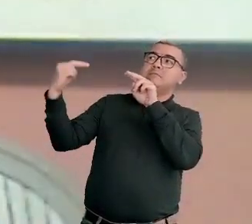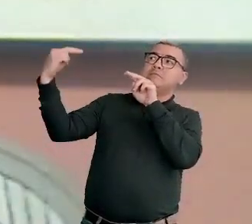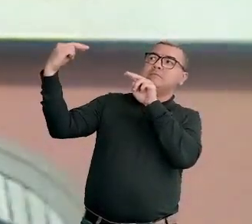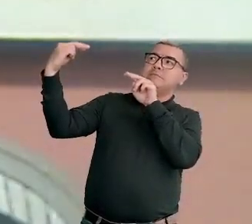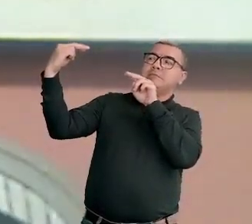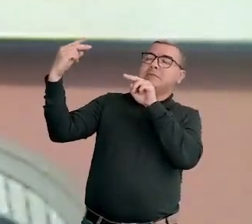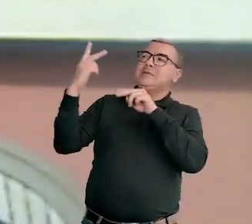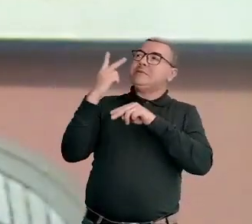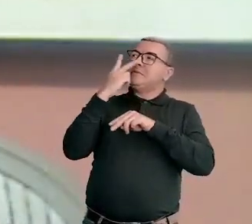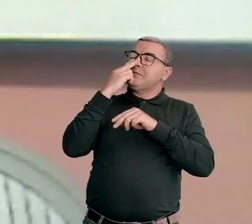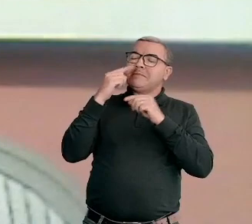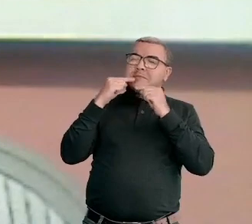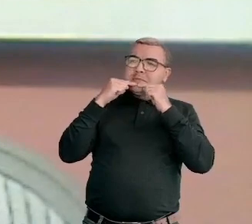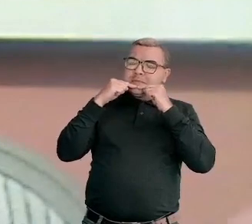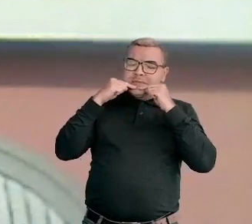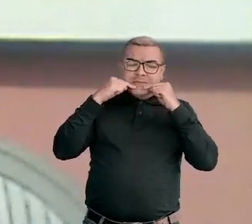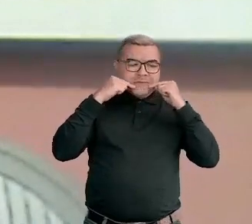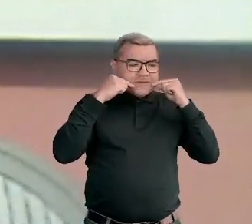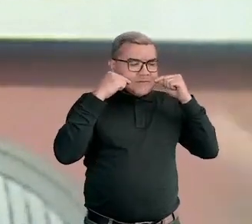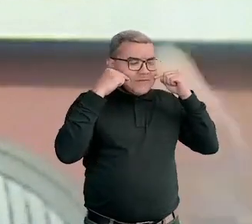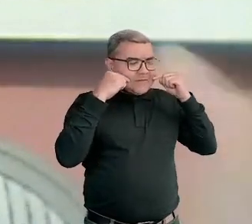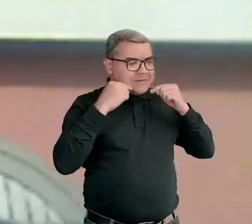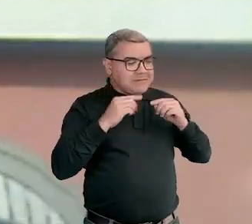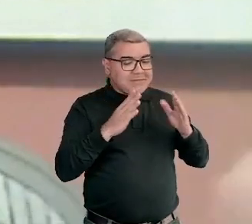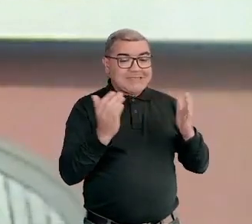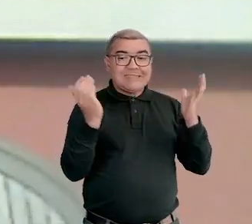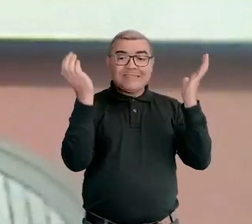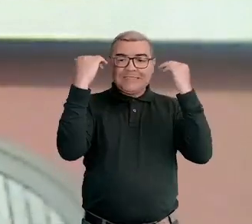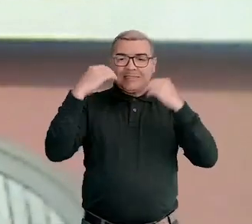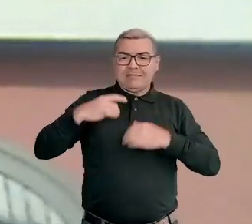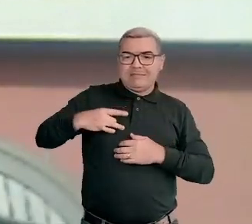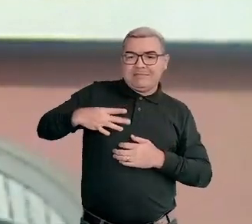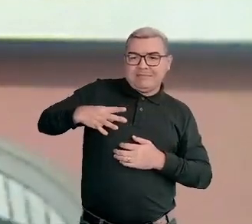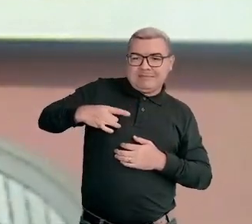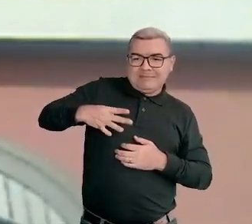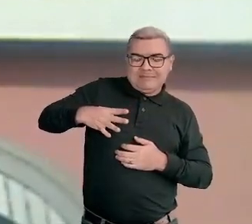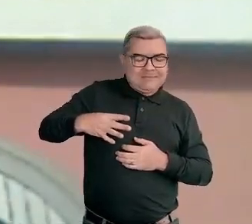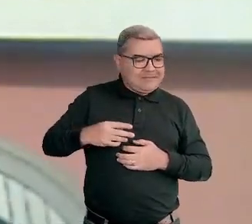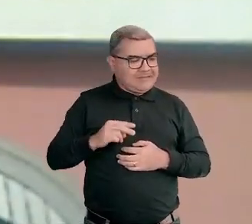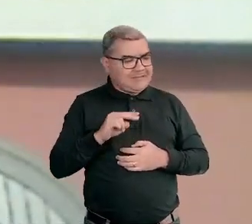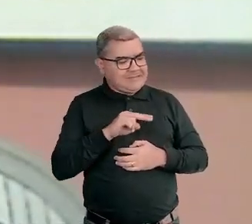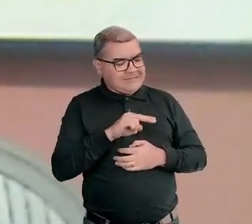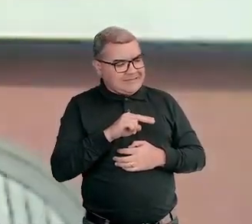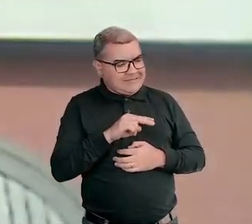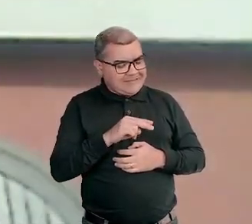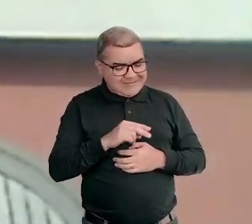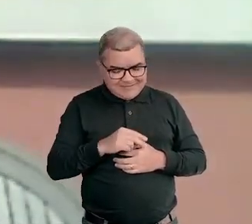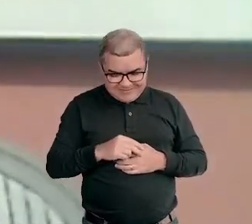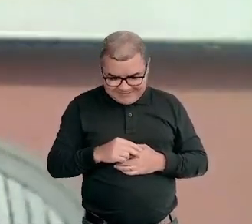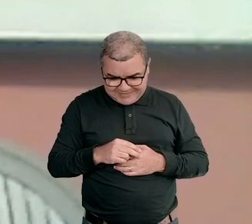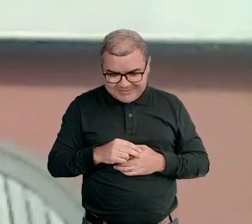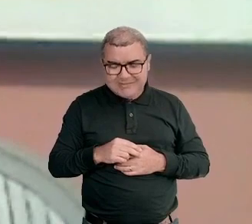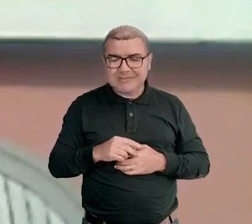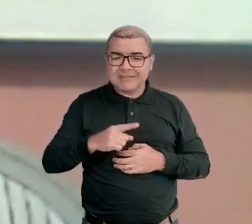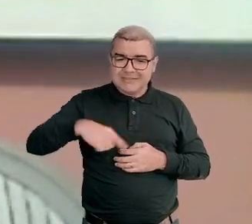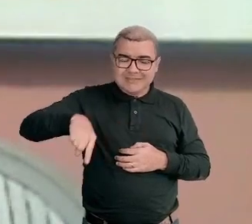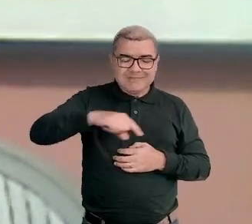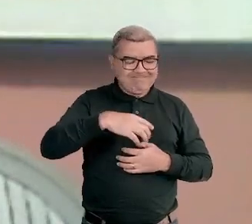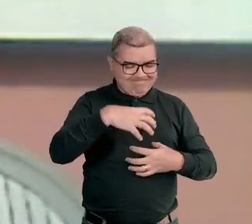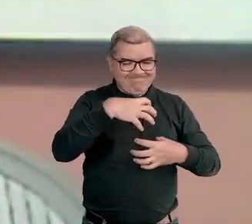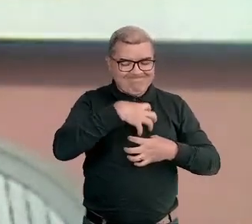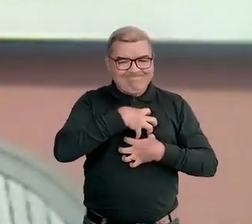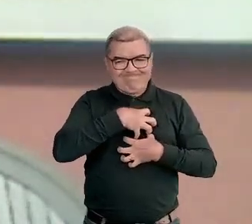sorriso também pressentido, que nós dávamos com medo, temerosos de tocar os pacientes, porque foi isso que